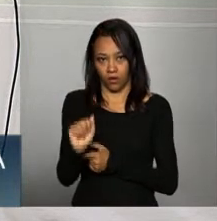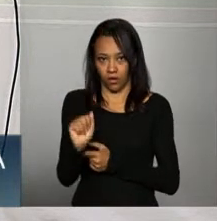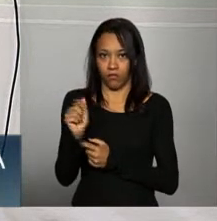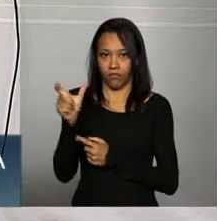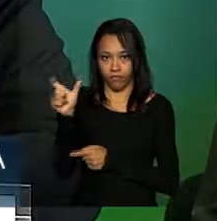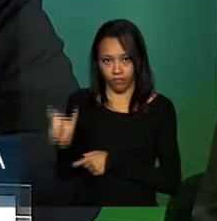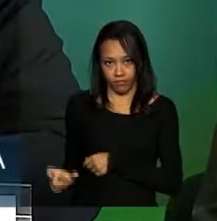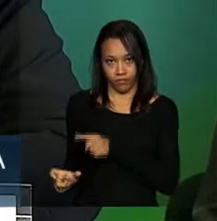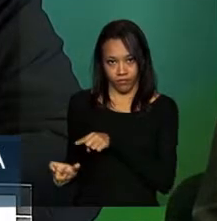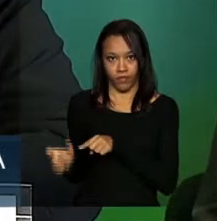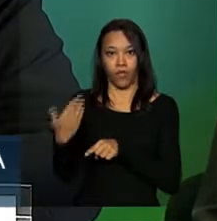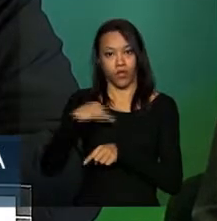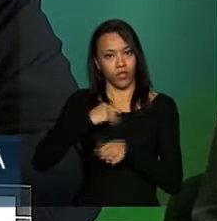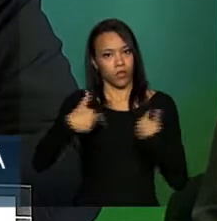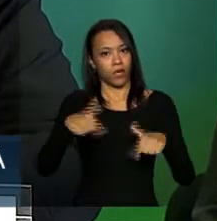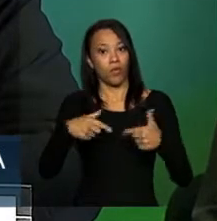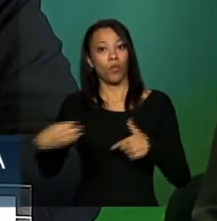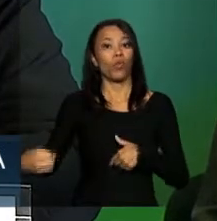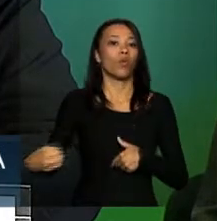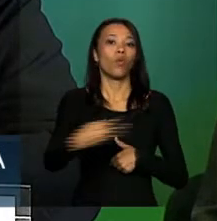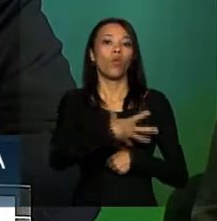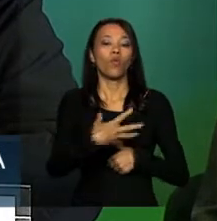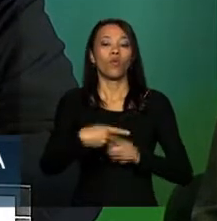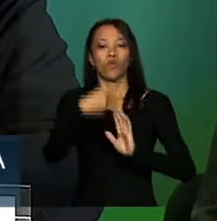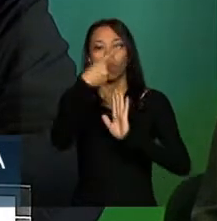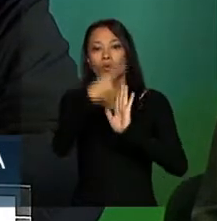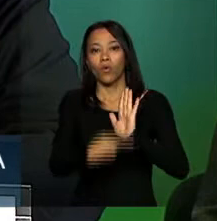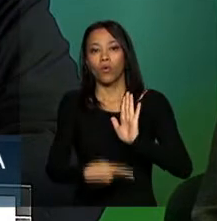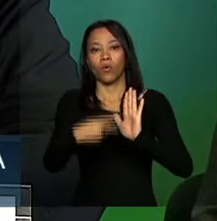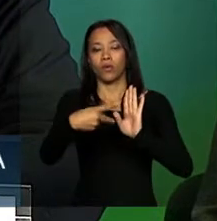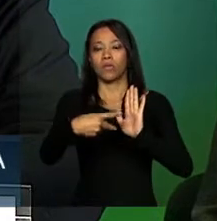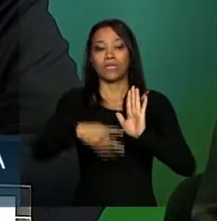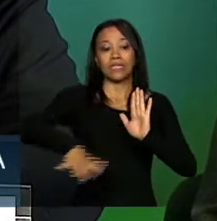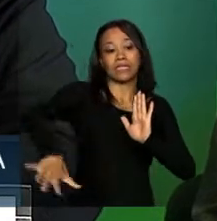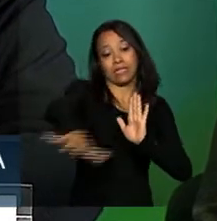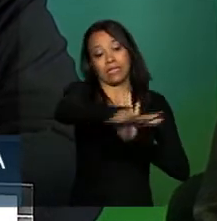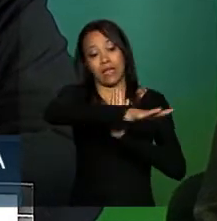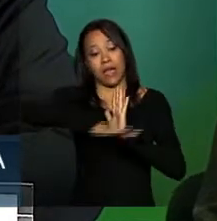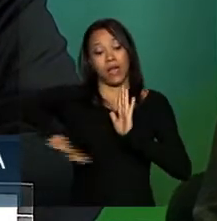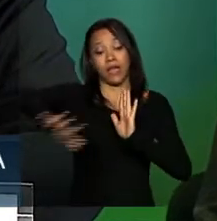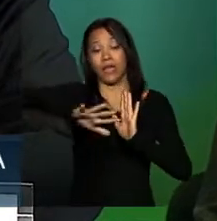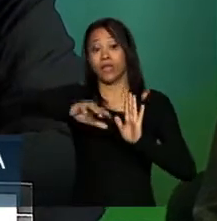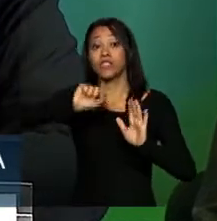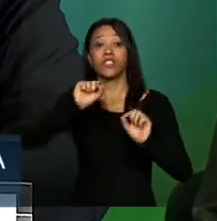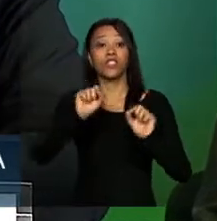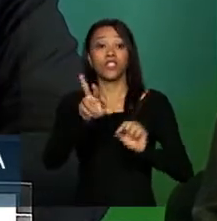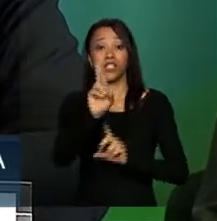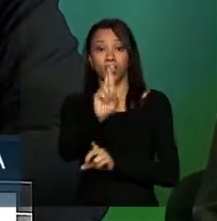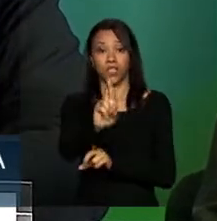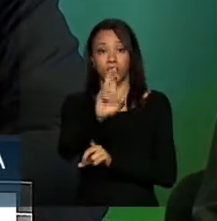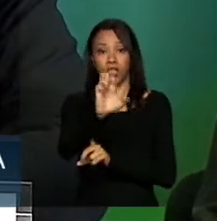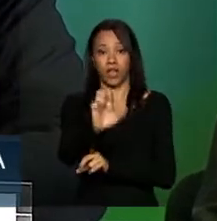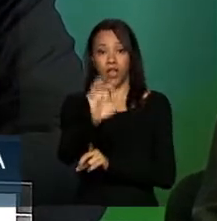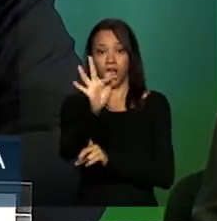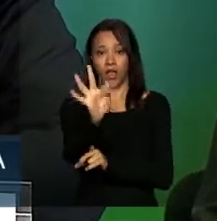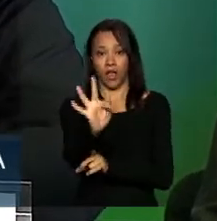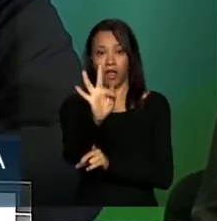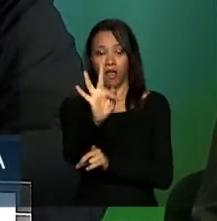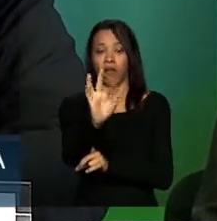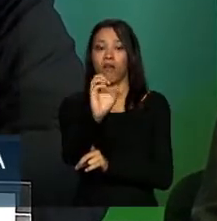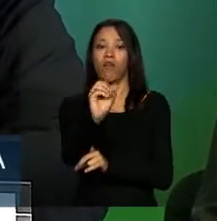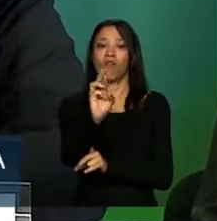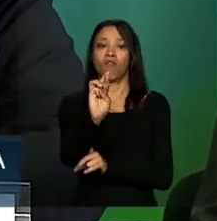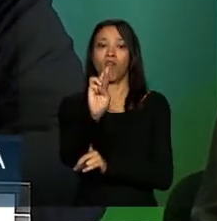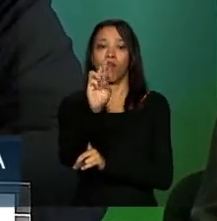a construção do novo Plano Nacional de Reforma Agrária, né? Estamos também determinados a uma reestruturação